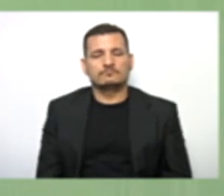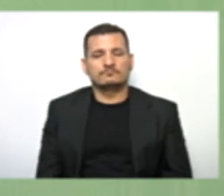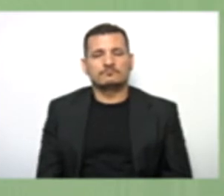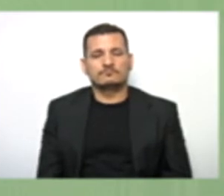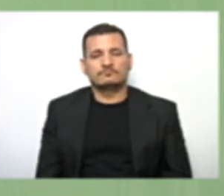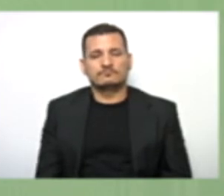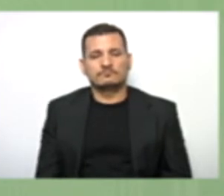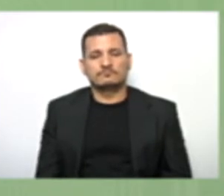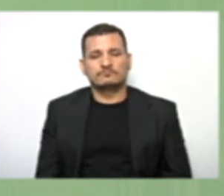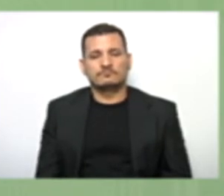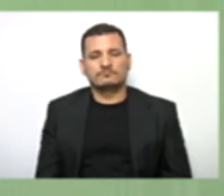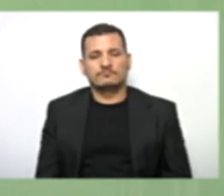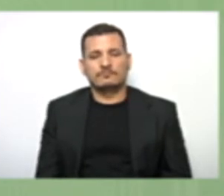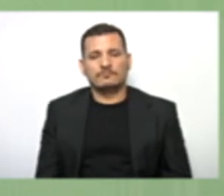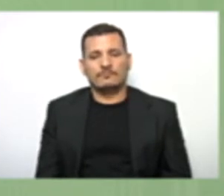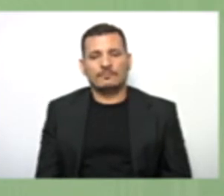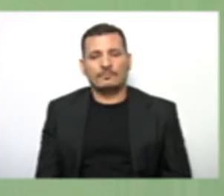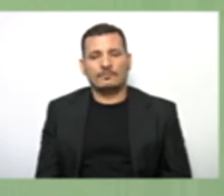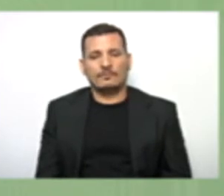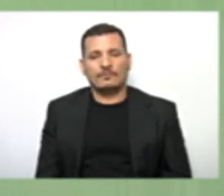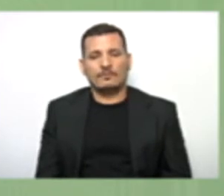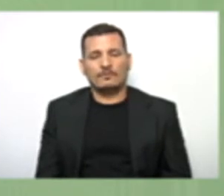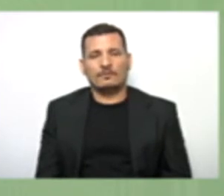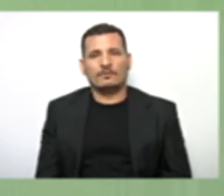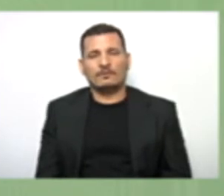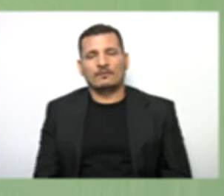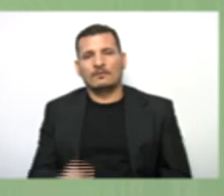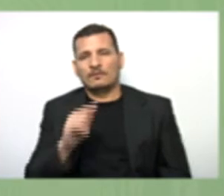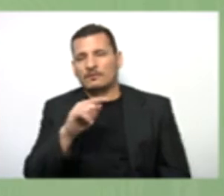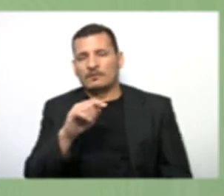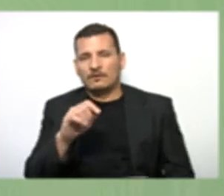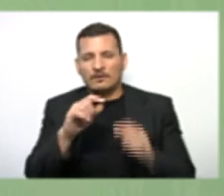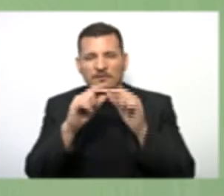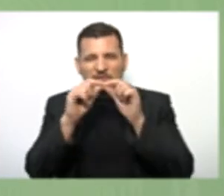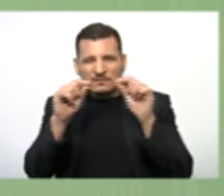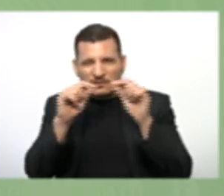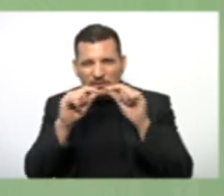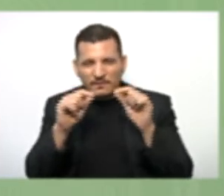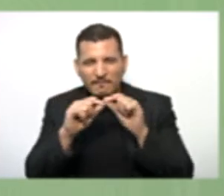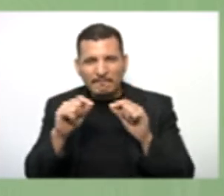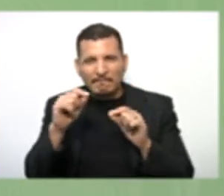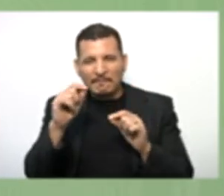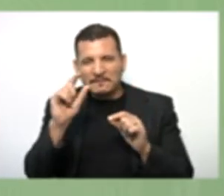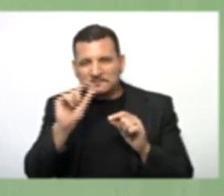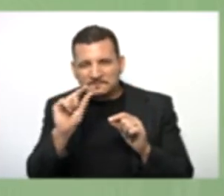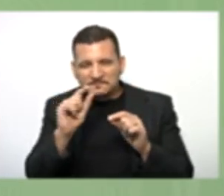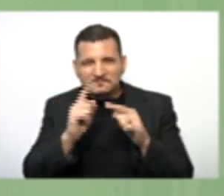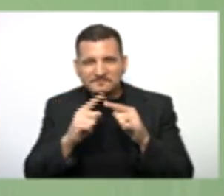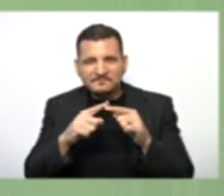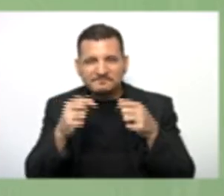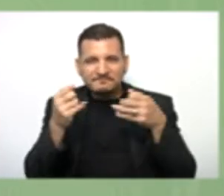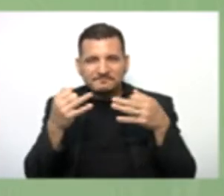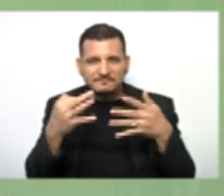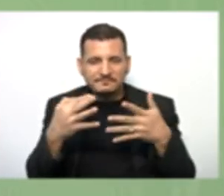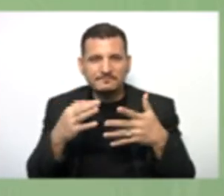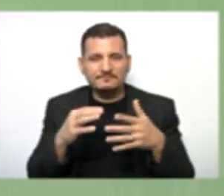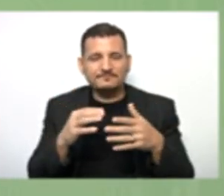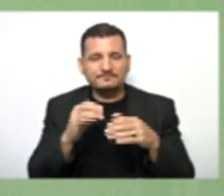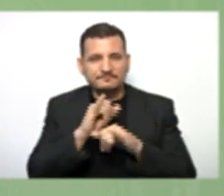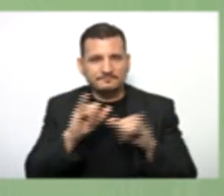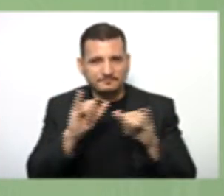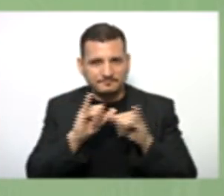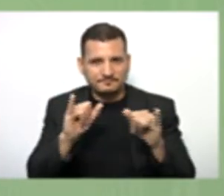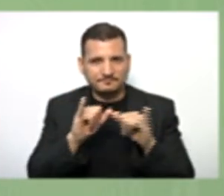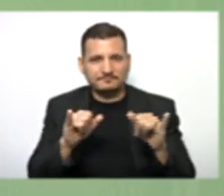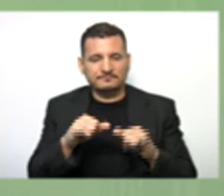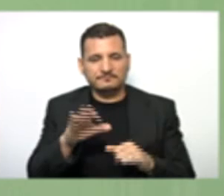explicar cada um. Aqui no slide ficou pequenininho, porque para explicar, de fato, leva um pouquinho de informação, né?